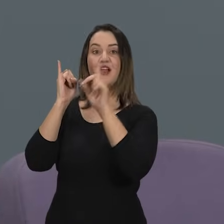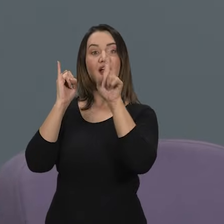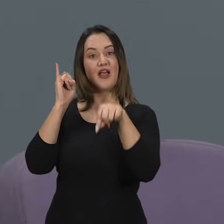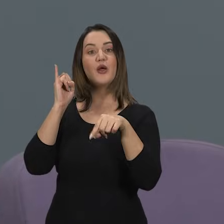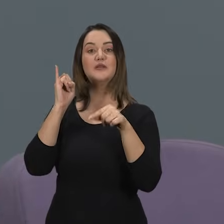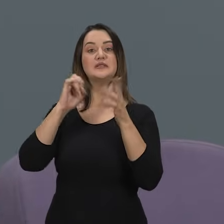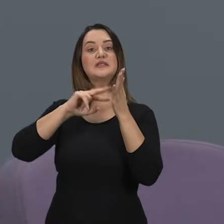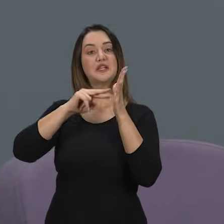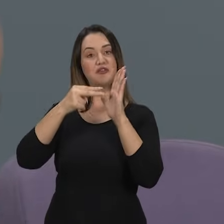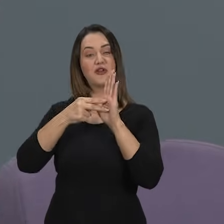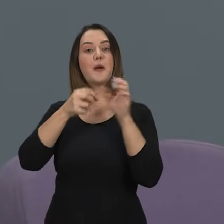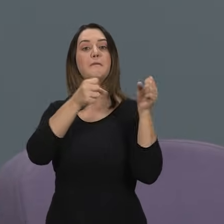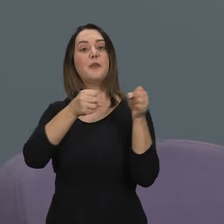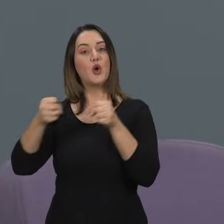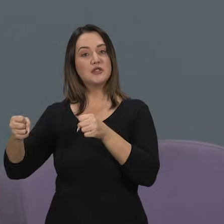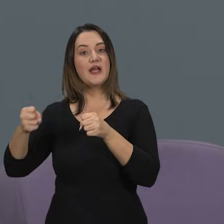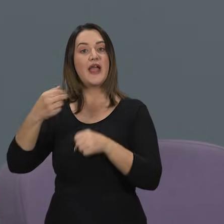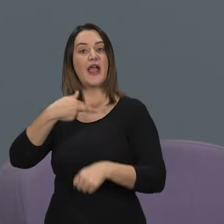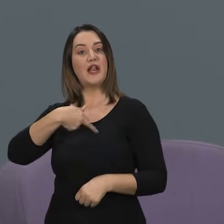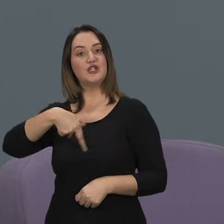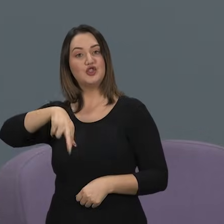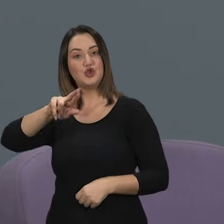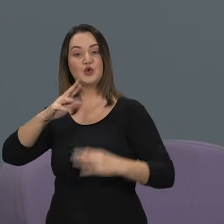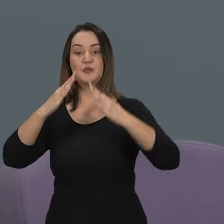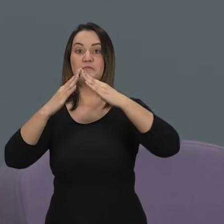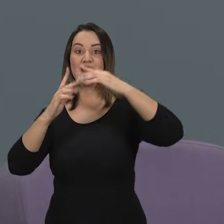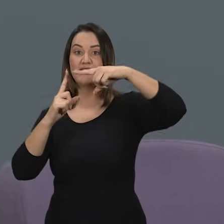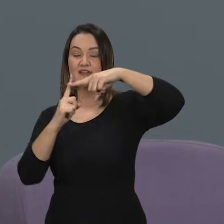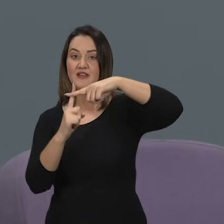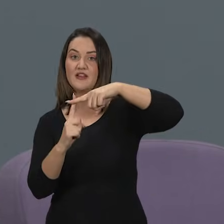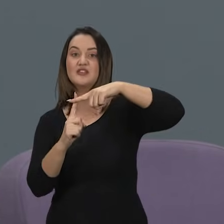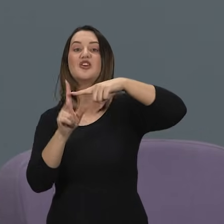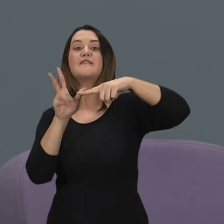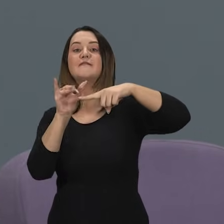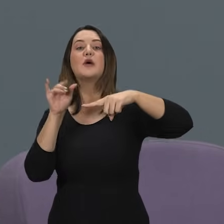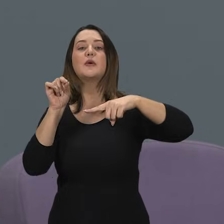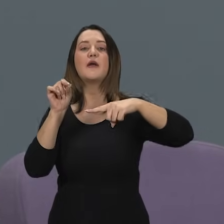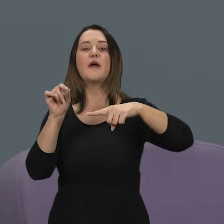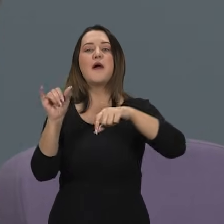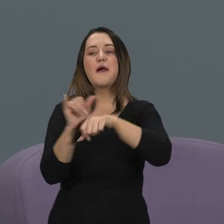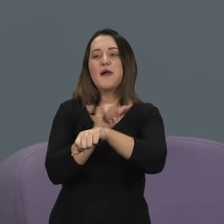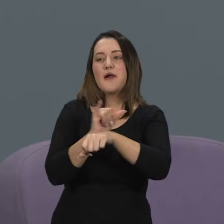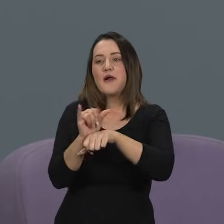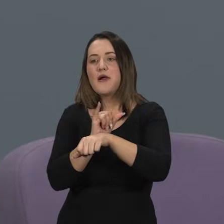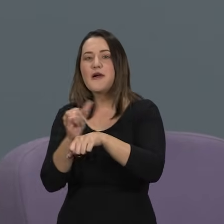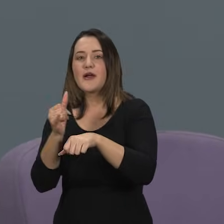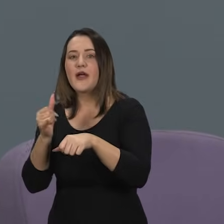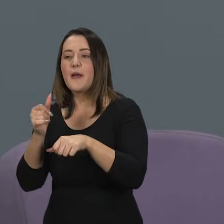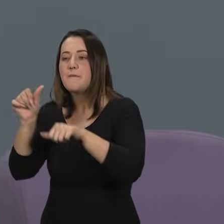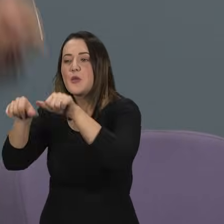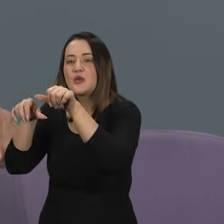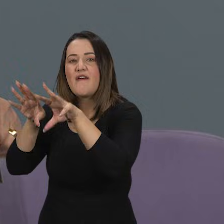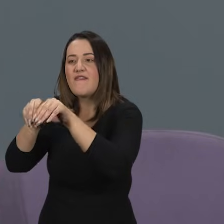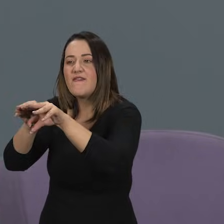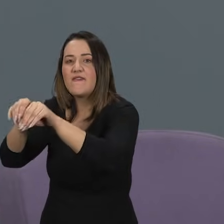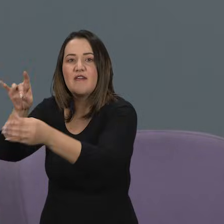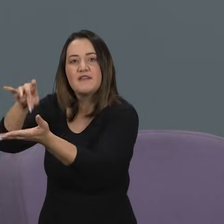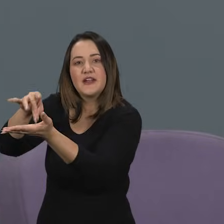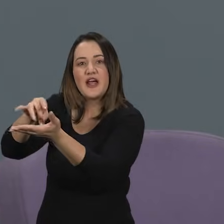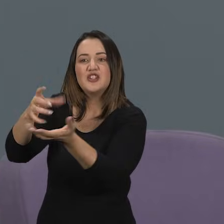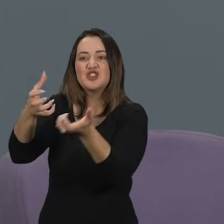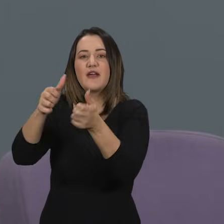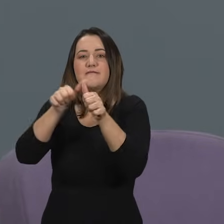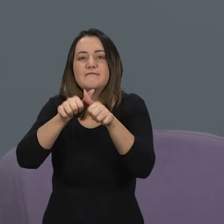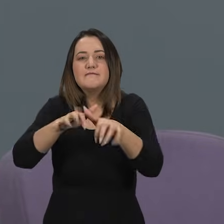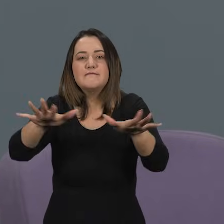um poder religioso que seria instrumento do diabo e que trabalharia de uma maneira camuflada para pisar na verdade, para enganar as pessoas